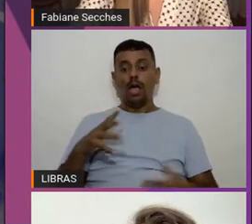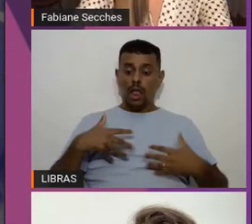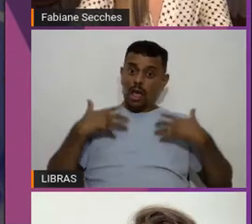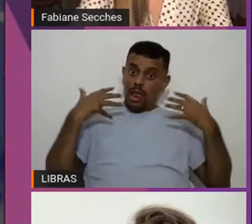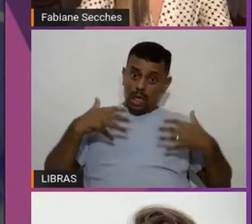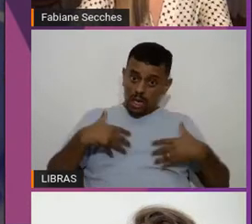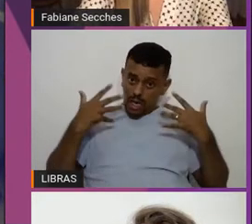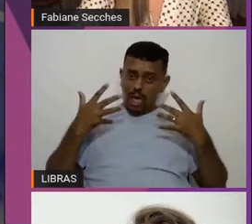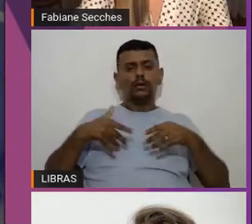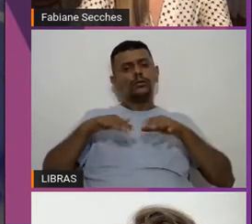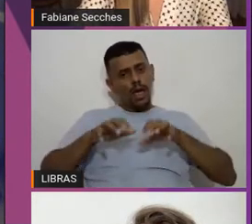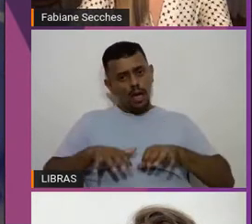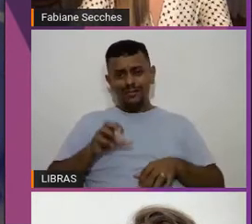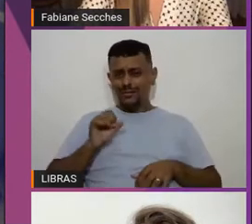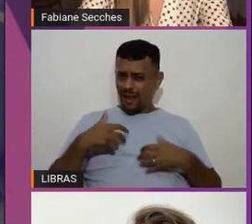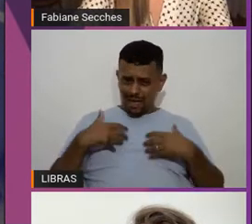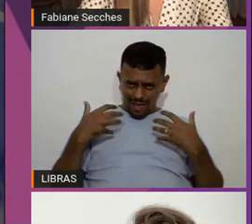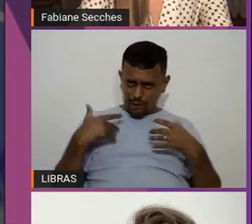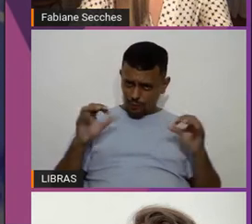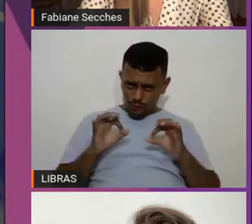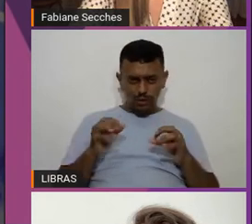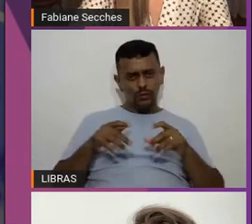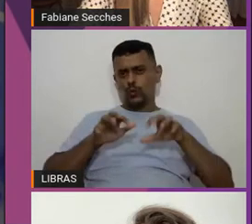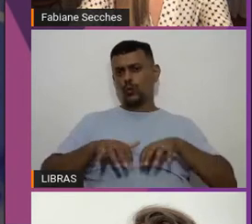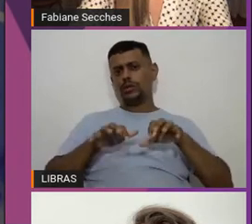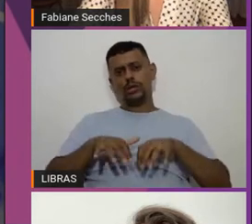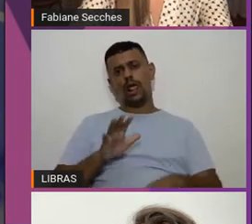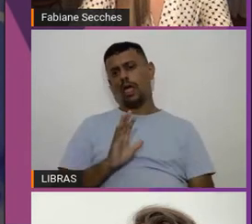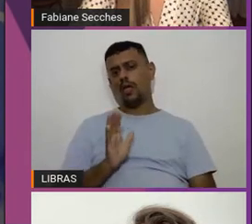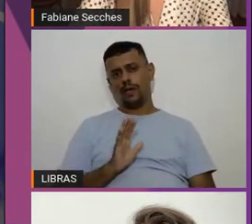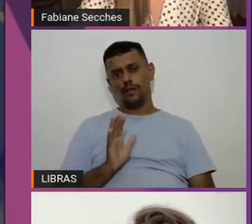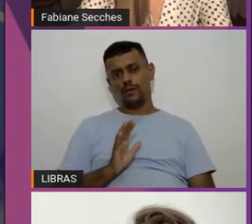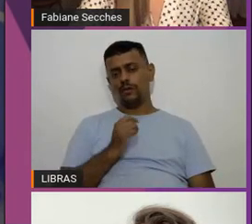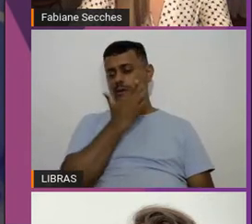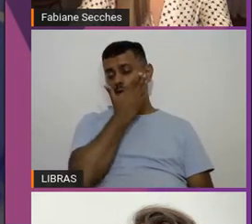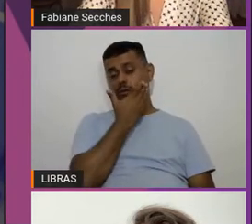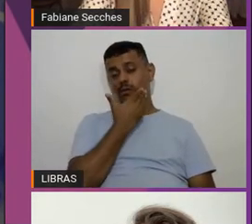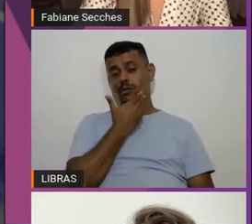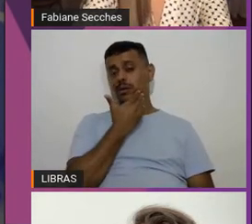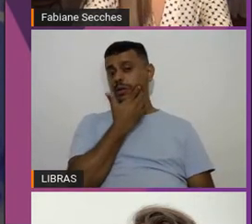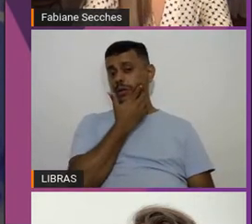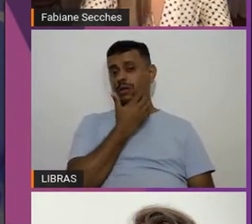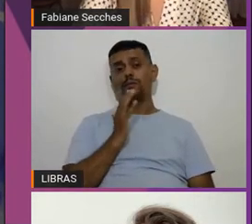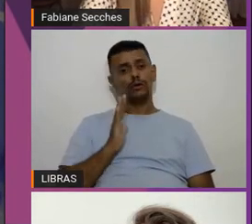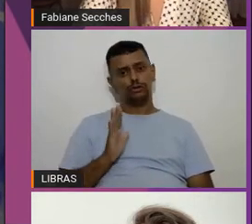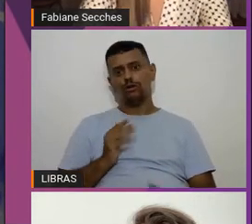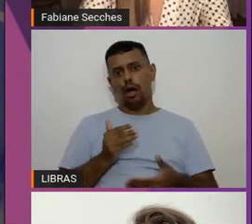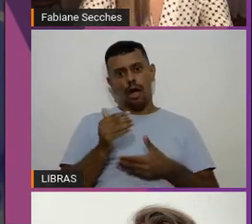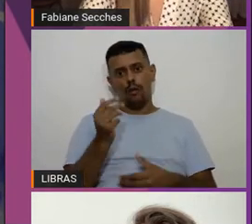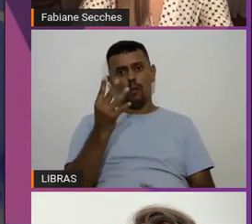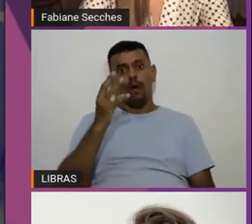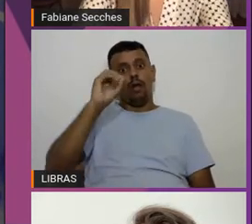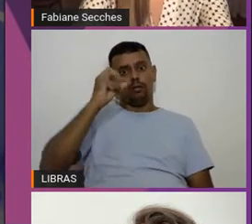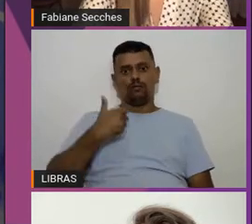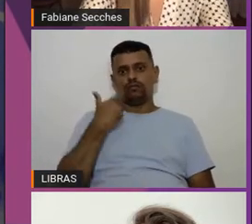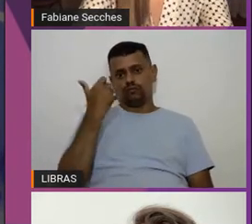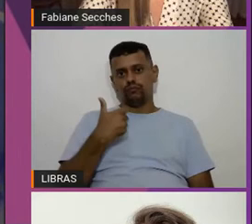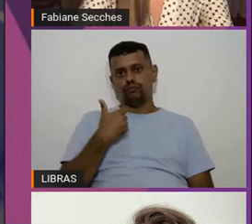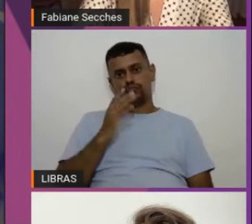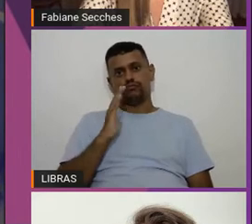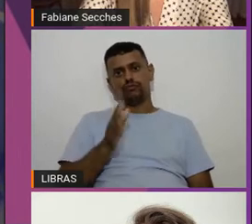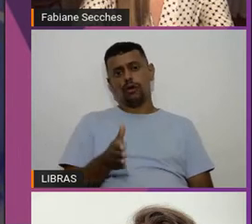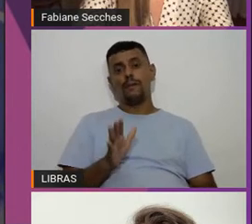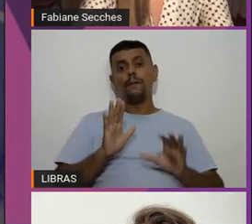ó o e baixos comecei tarde como está sendo embora a minha vida inteira